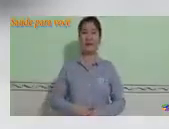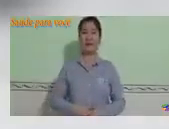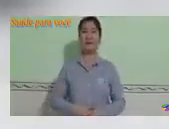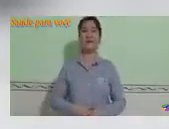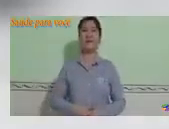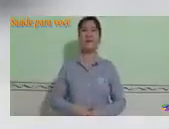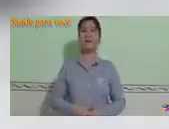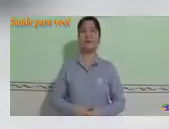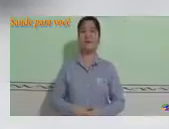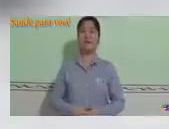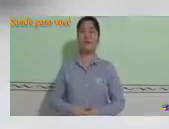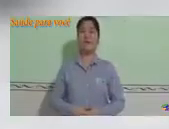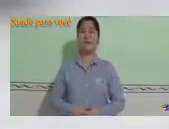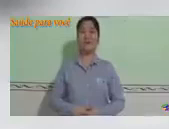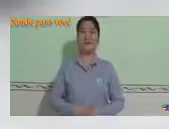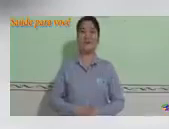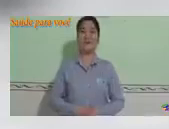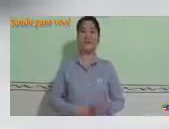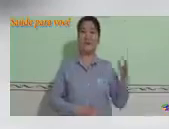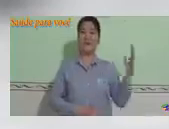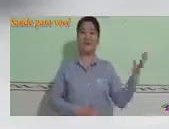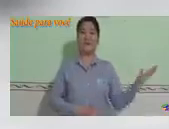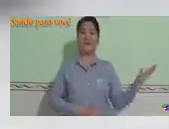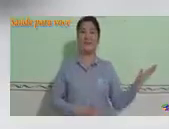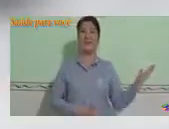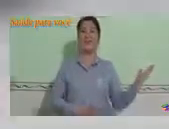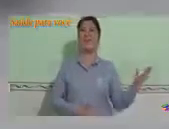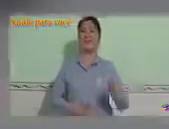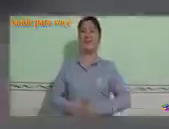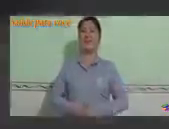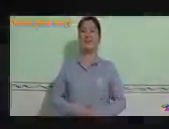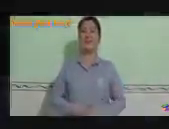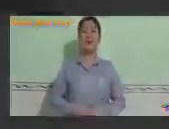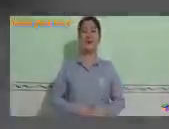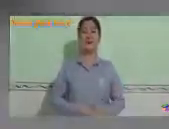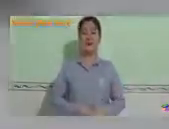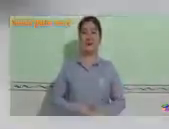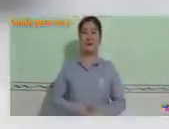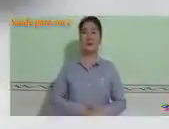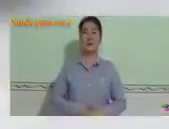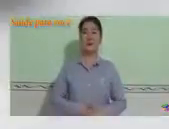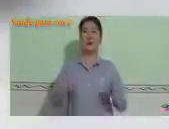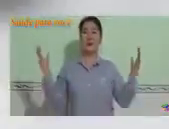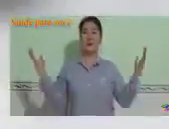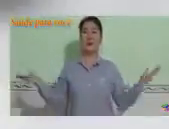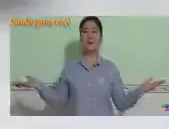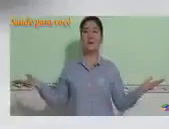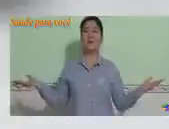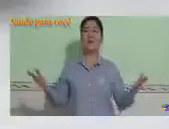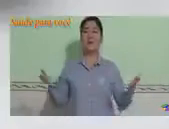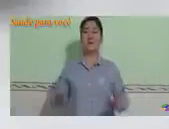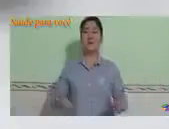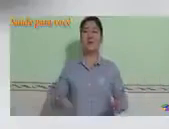Inscreva. SEO acento circunflexo MAGA3 é acento agudo OMNUTRINT é muito